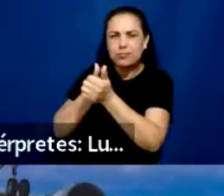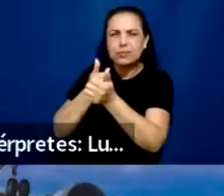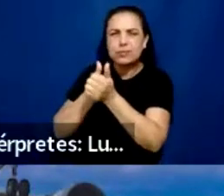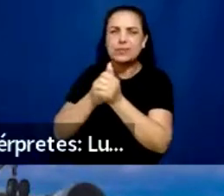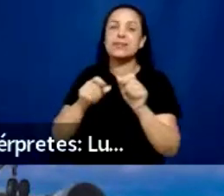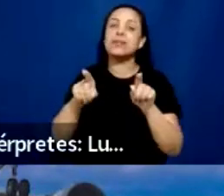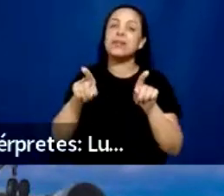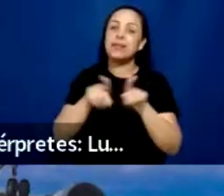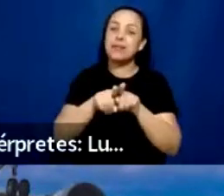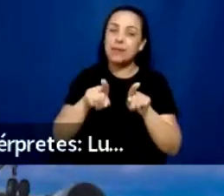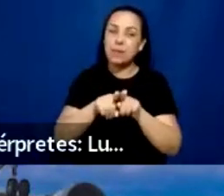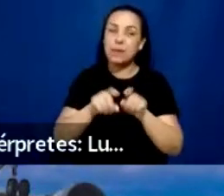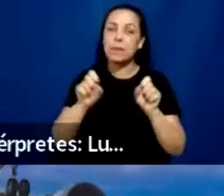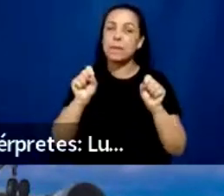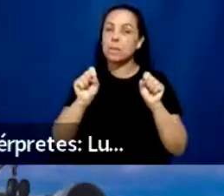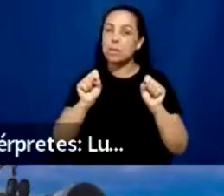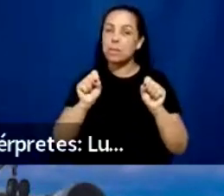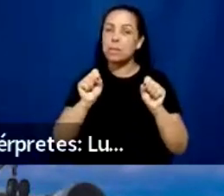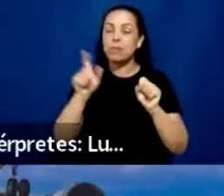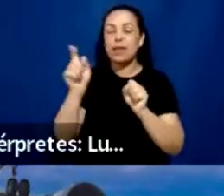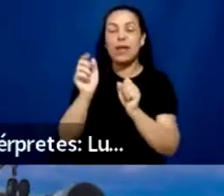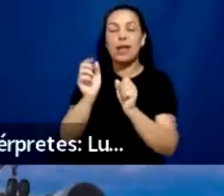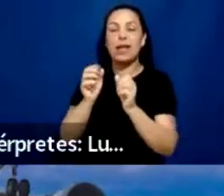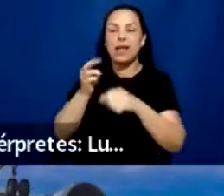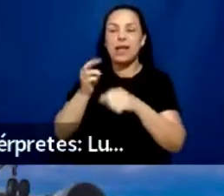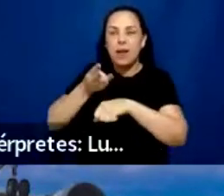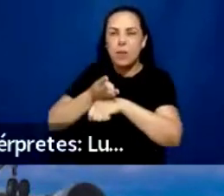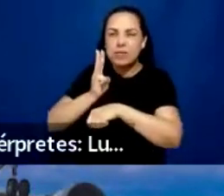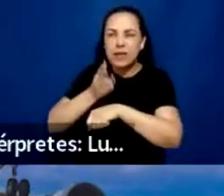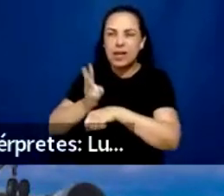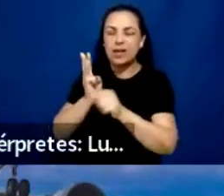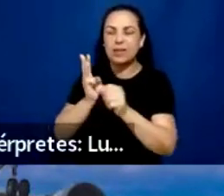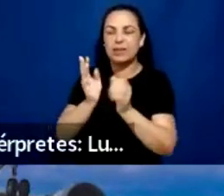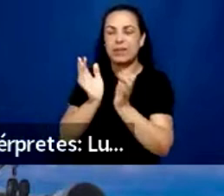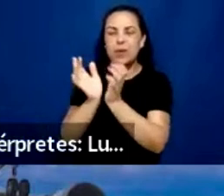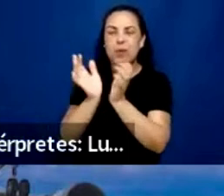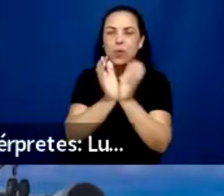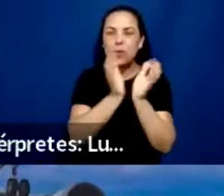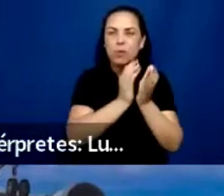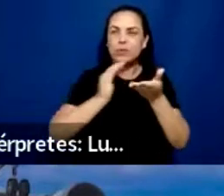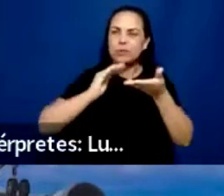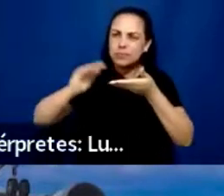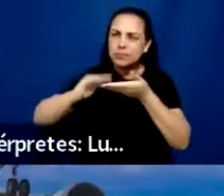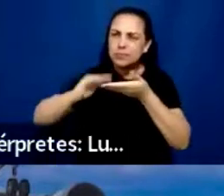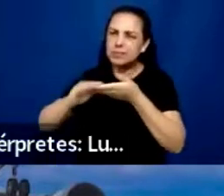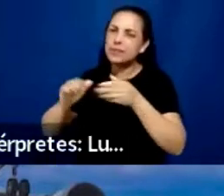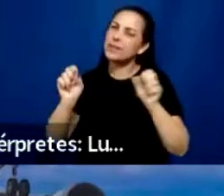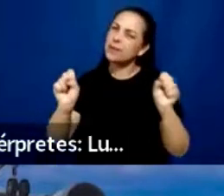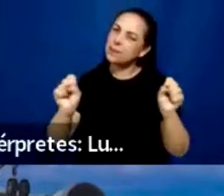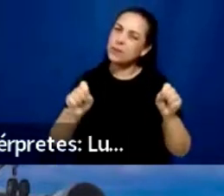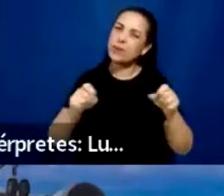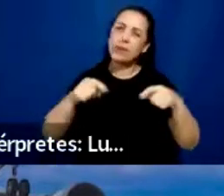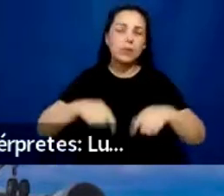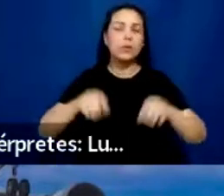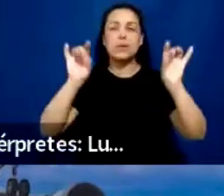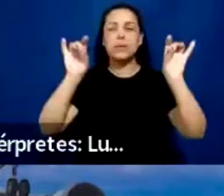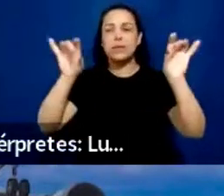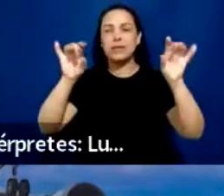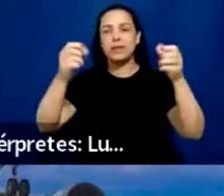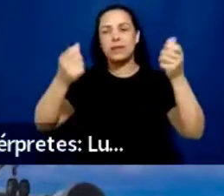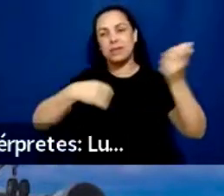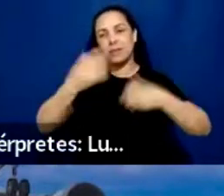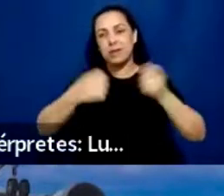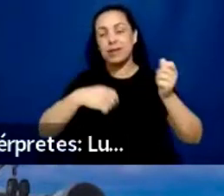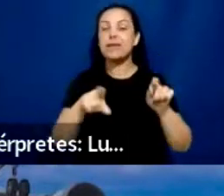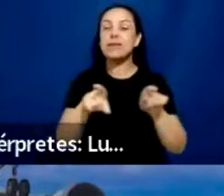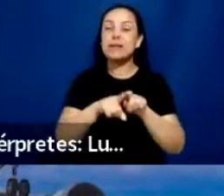em alguns grupos que vocês fazem parte, porque nós vamos falar hoje aqui de algo muito precioso, que é sobre saúde e